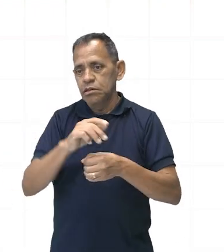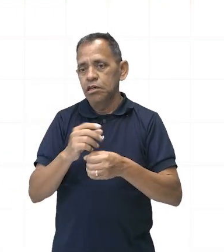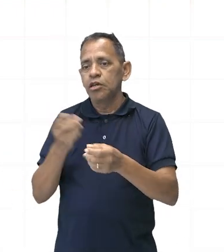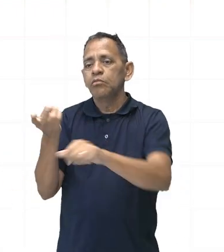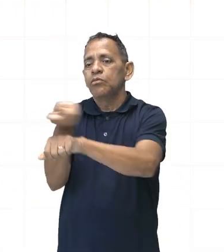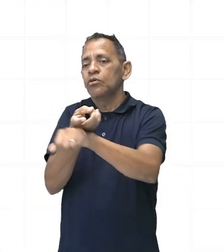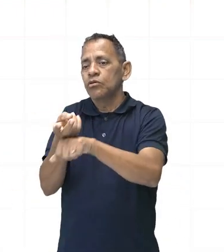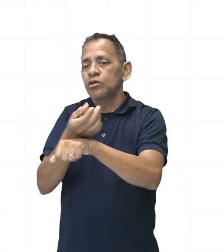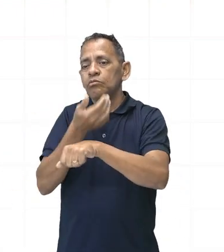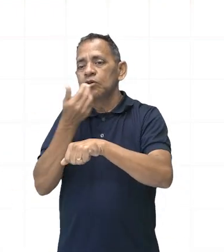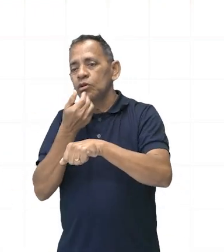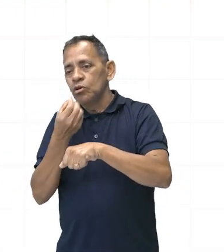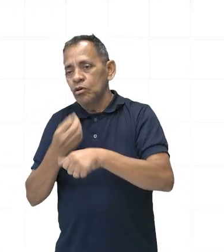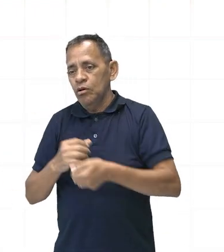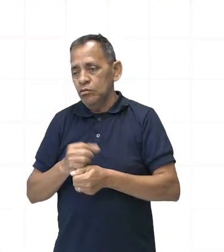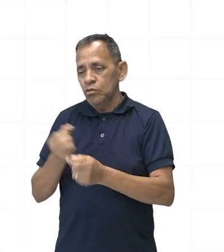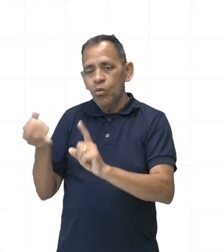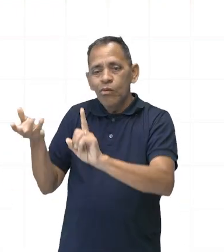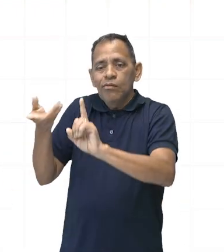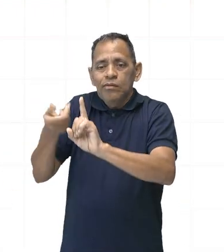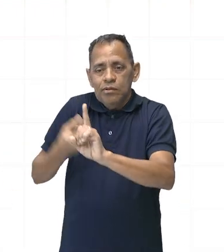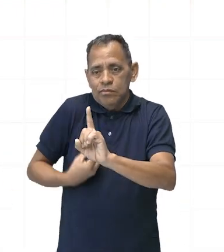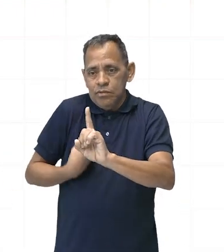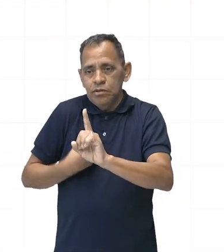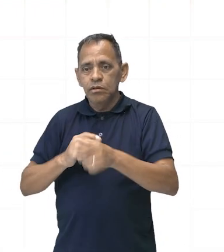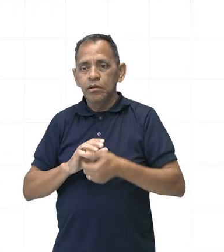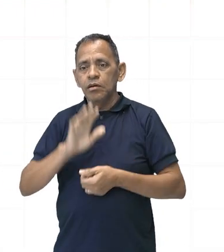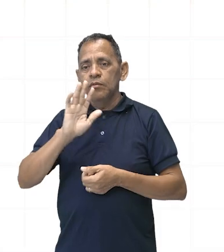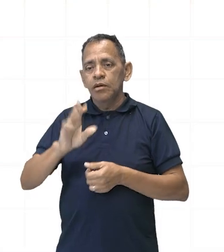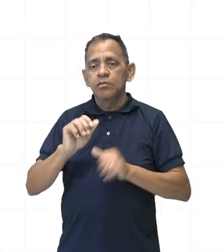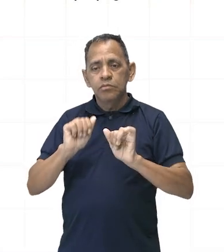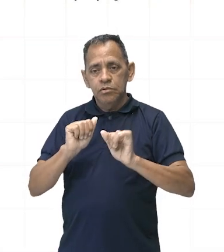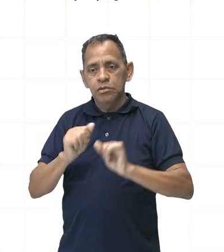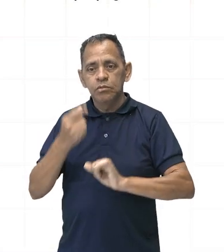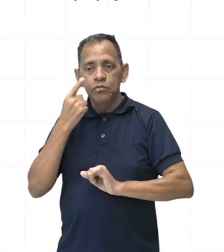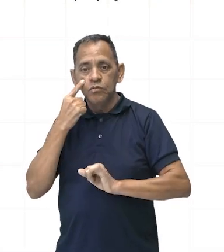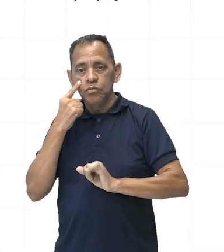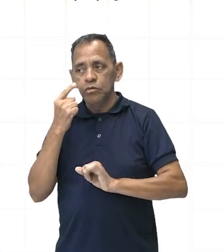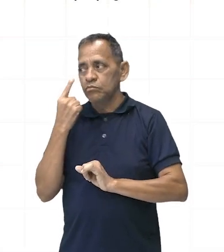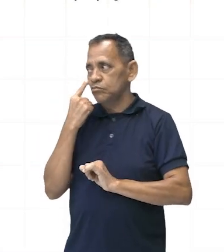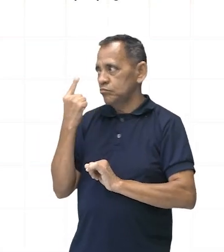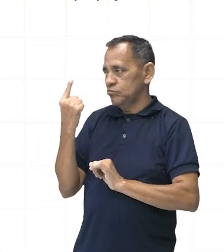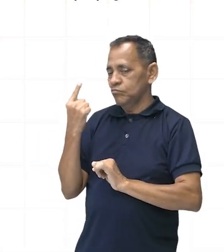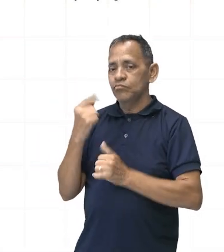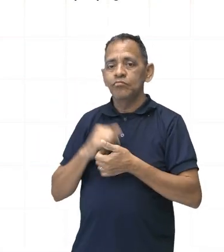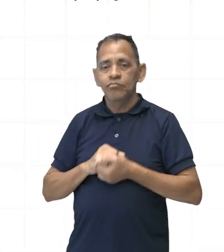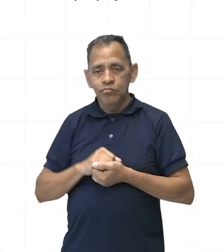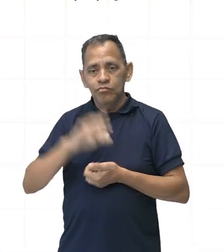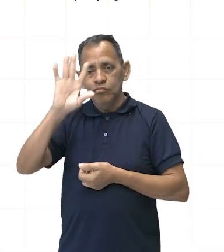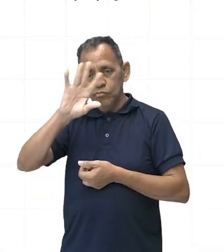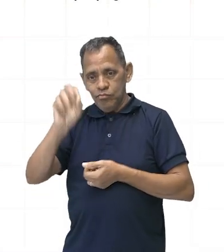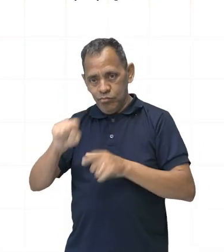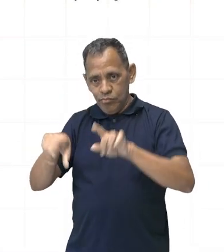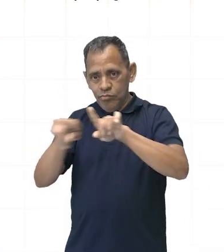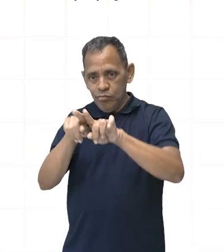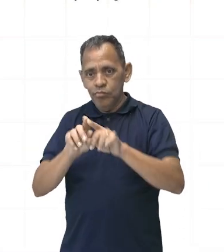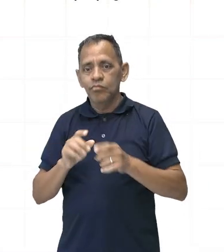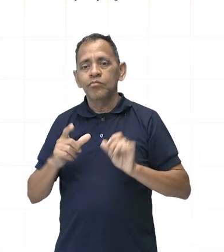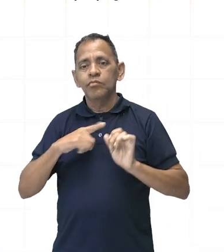busca de uma melhor qualidade de vida. Nós podemos observar este mapa em que mostra para a gente esse